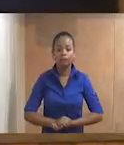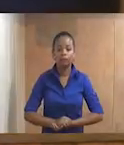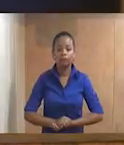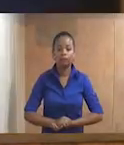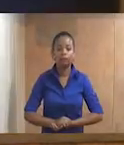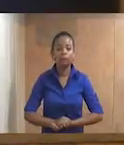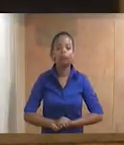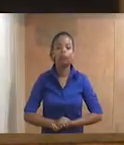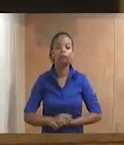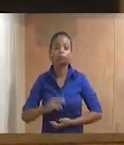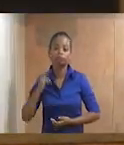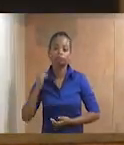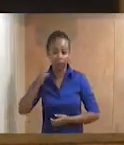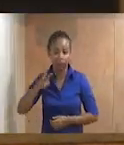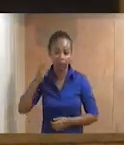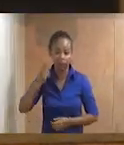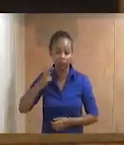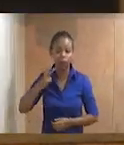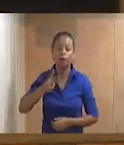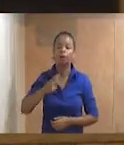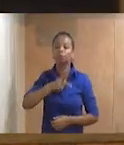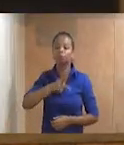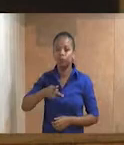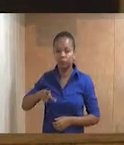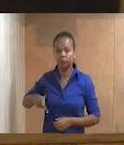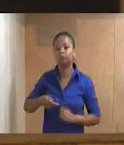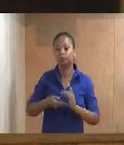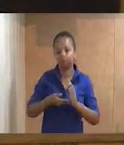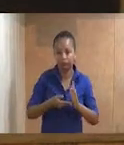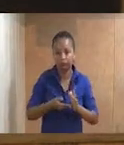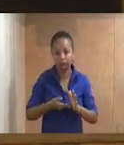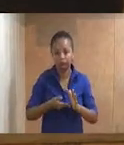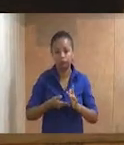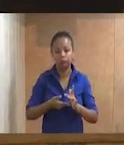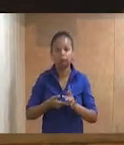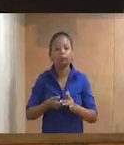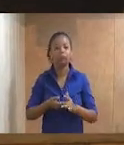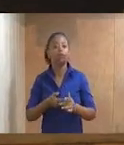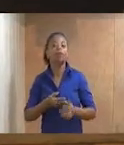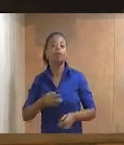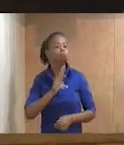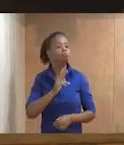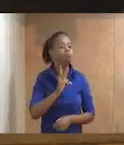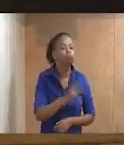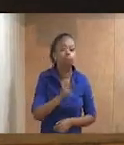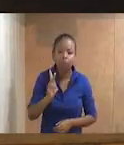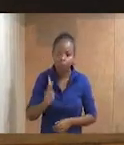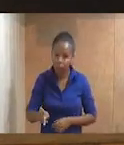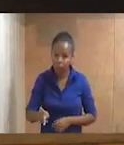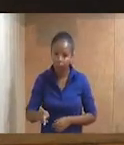Senhores vereadores, senhores membros da imprensa, nobres professores,